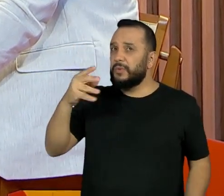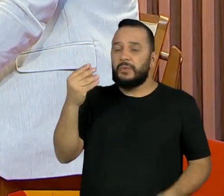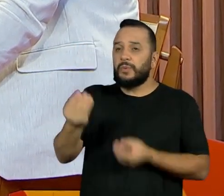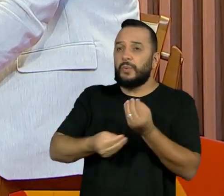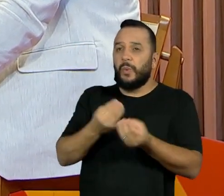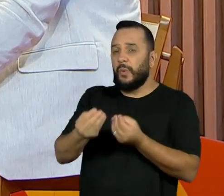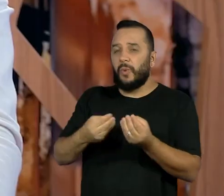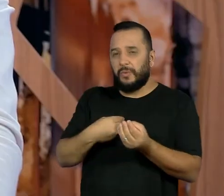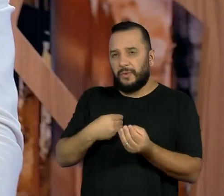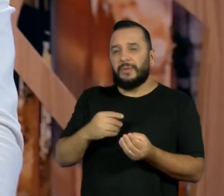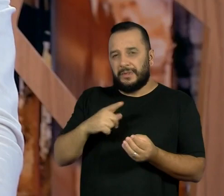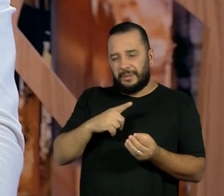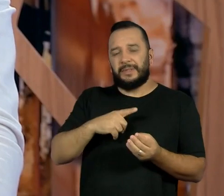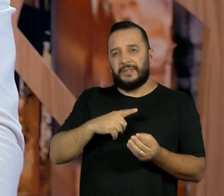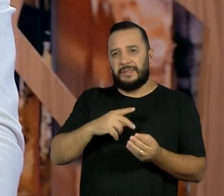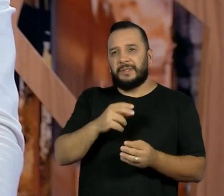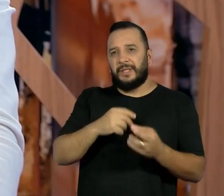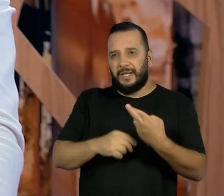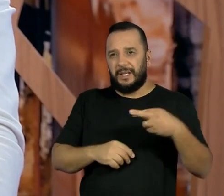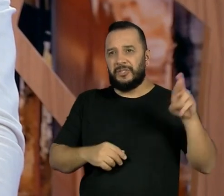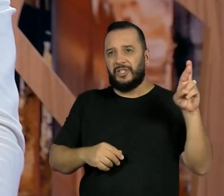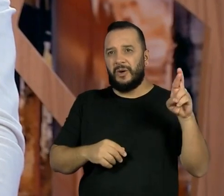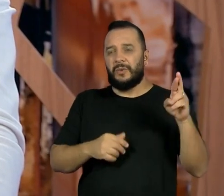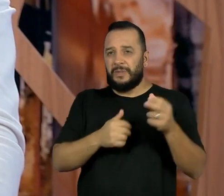o cristianismo